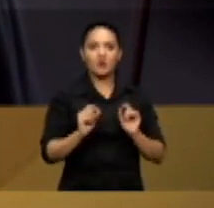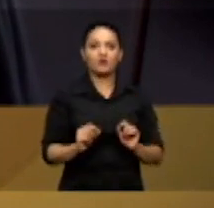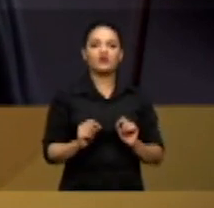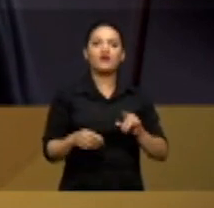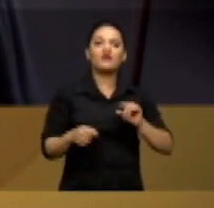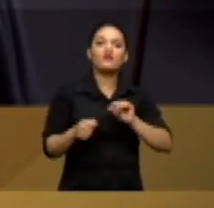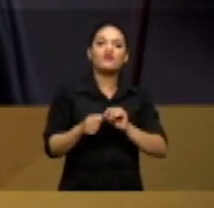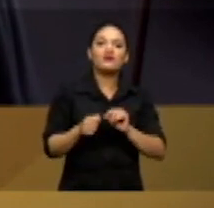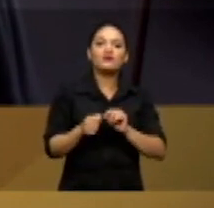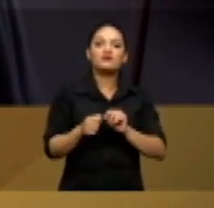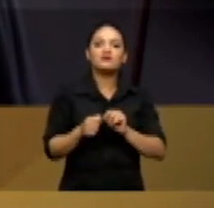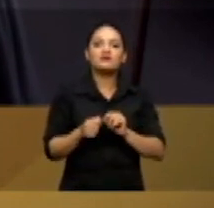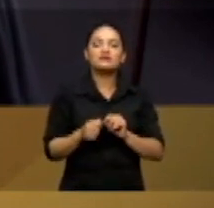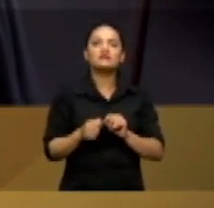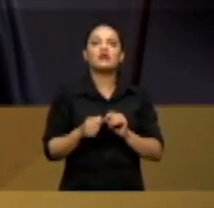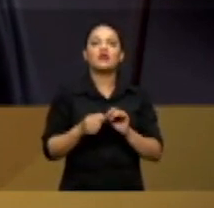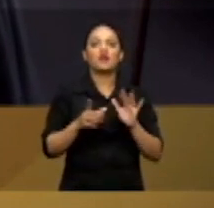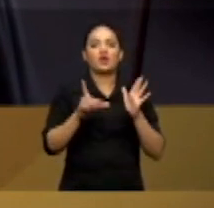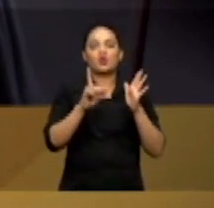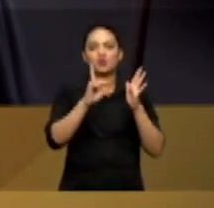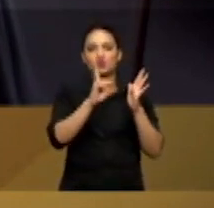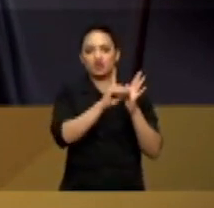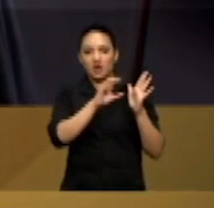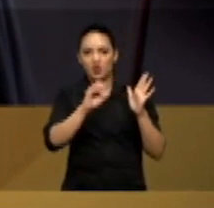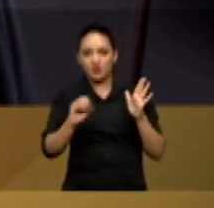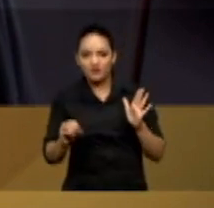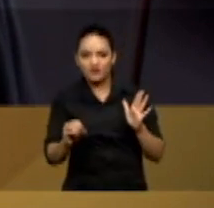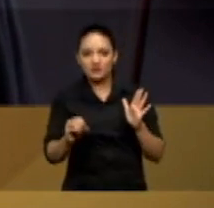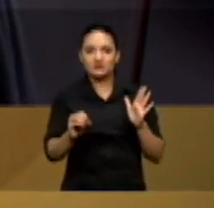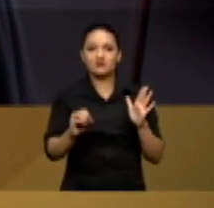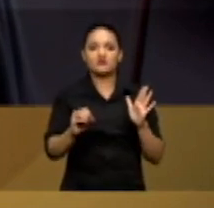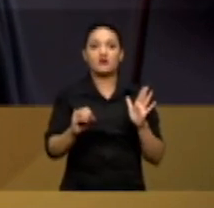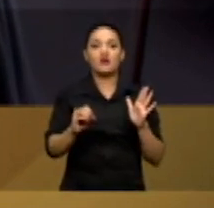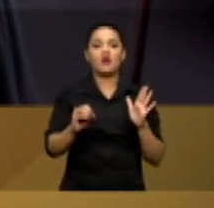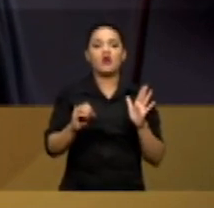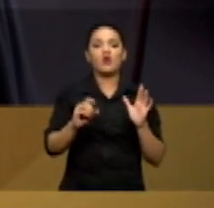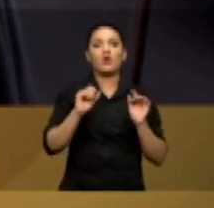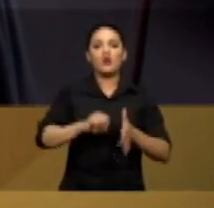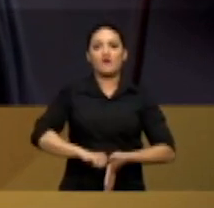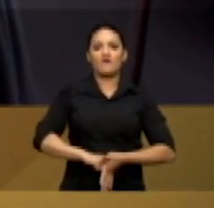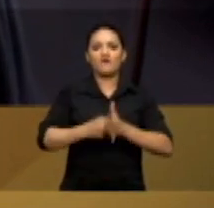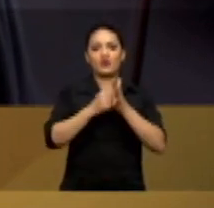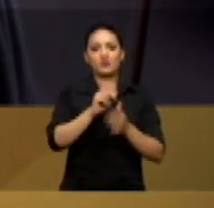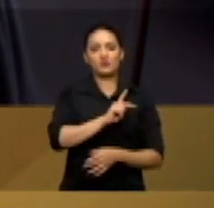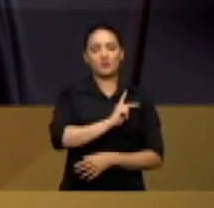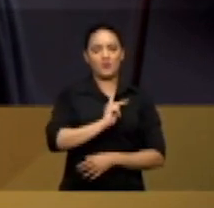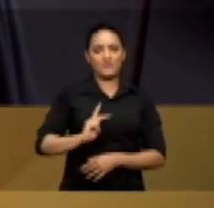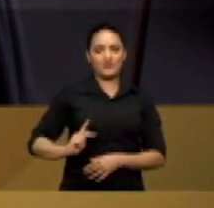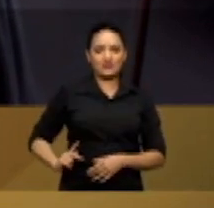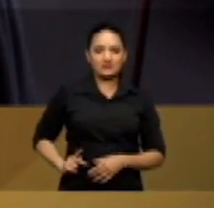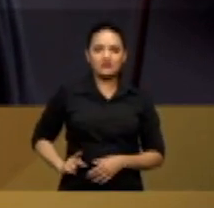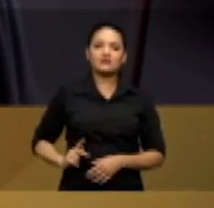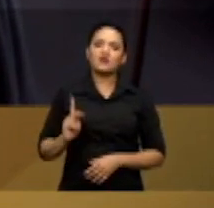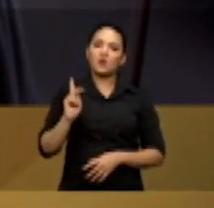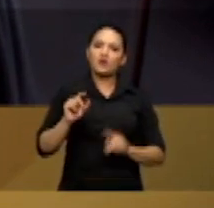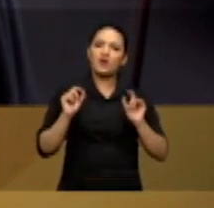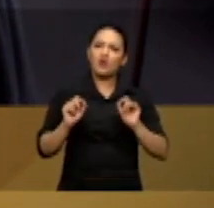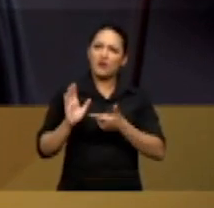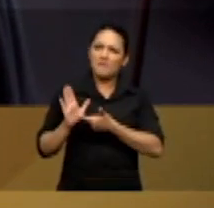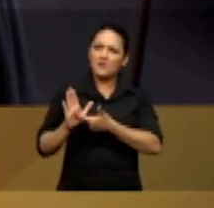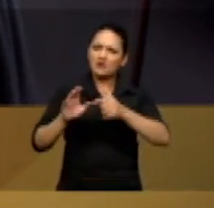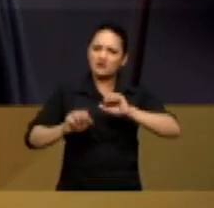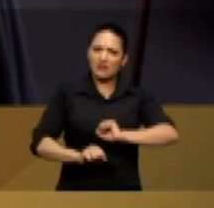fazer publicar no Diário Oficial da União as razões de veto presidencial como boa e necessária prática de